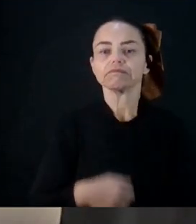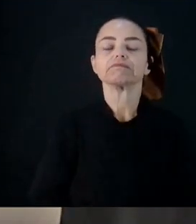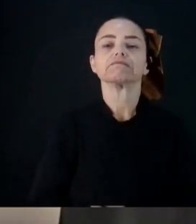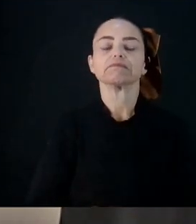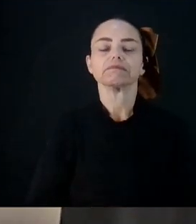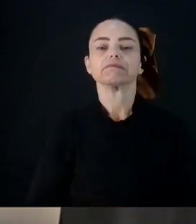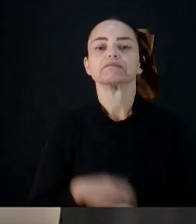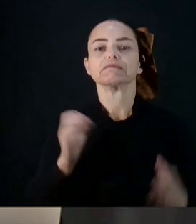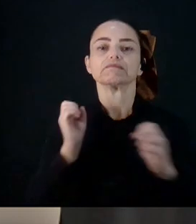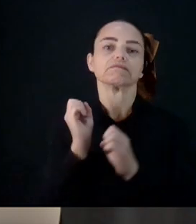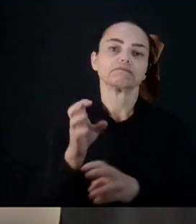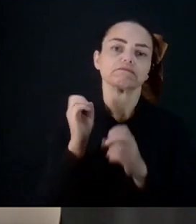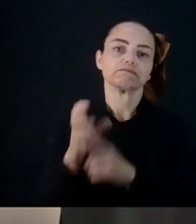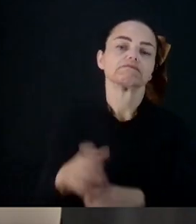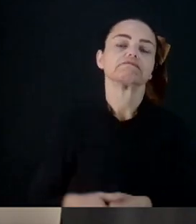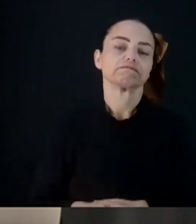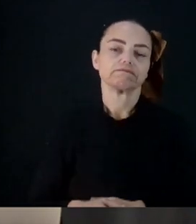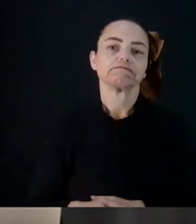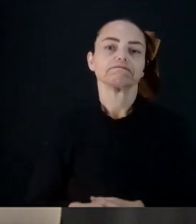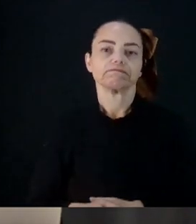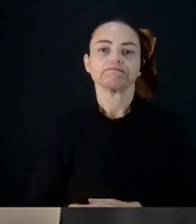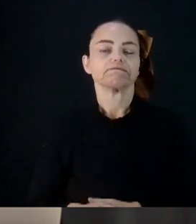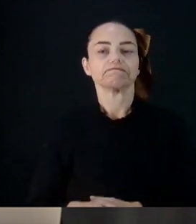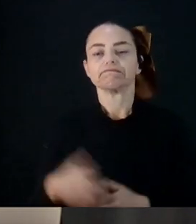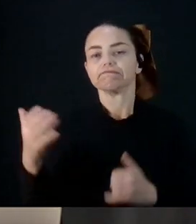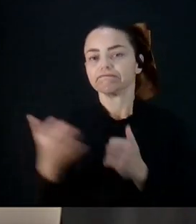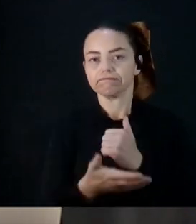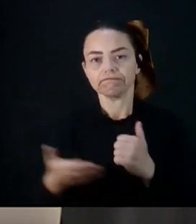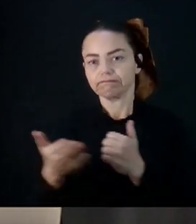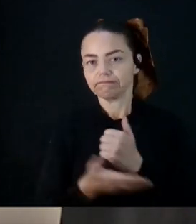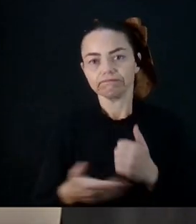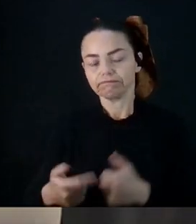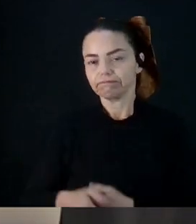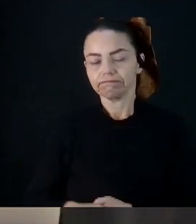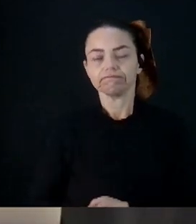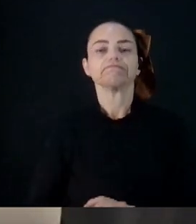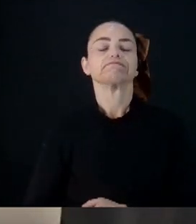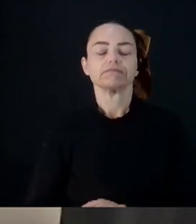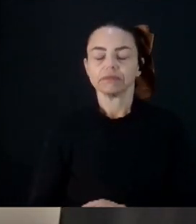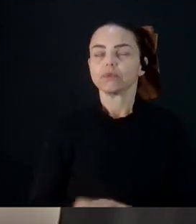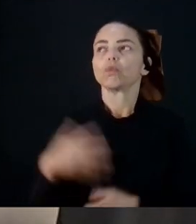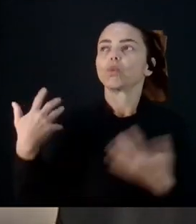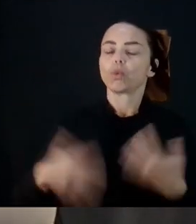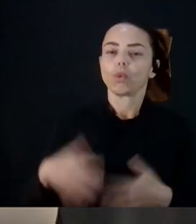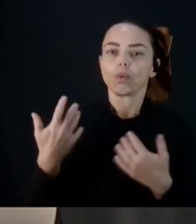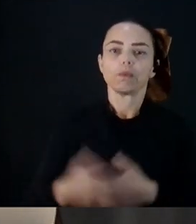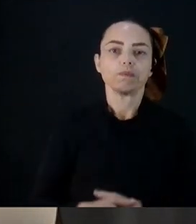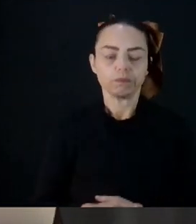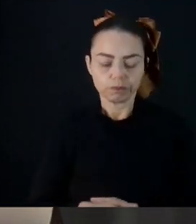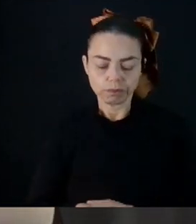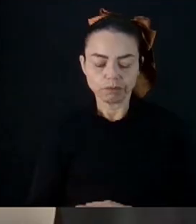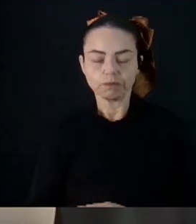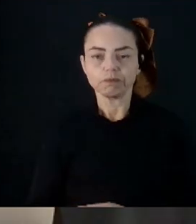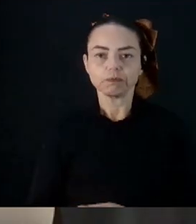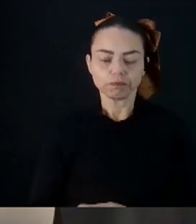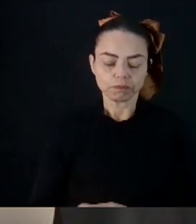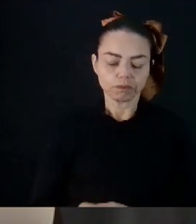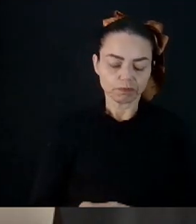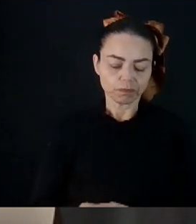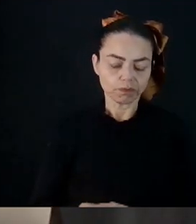ensino fundamental é terrível. É sério. Terrível. É a descoberta. Porque